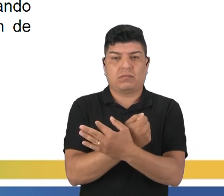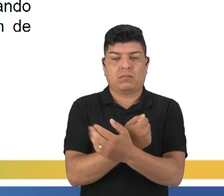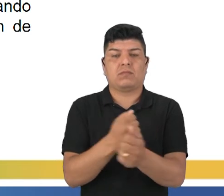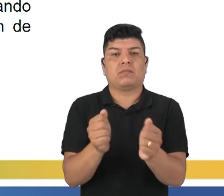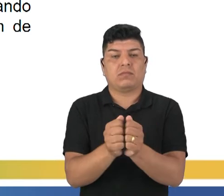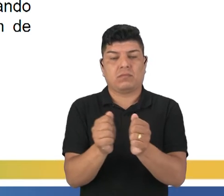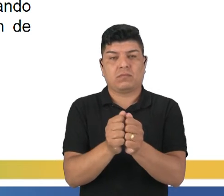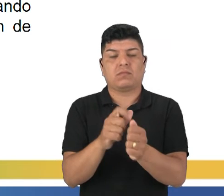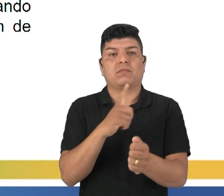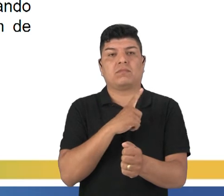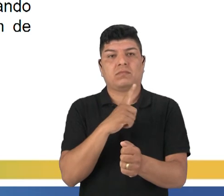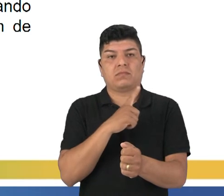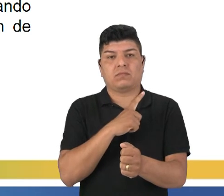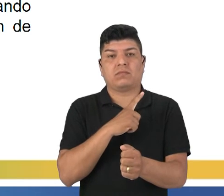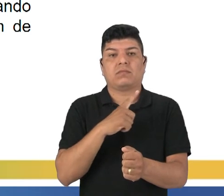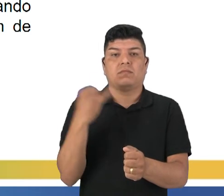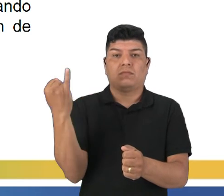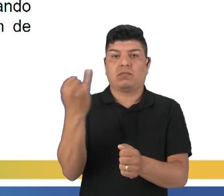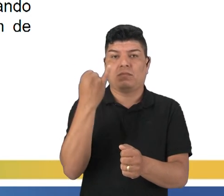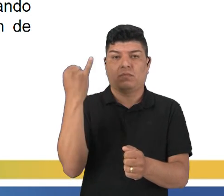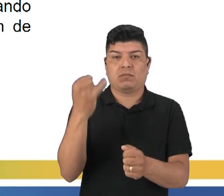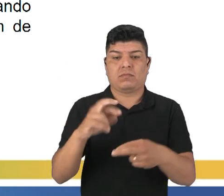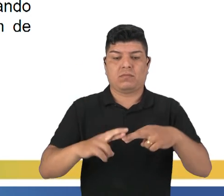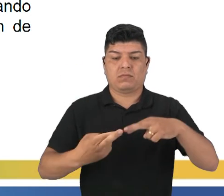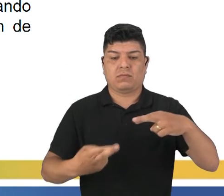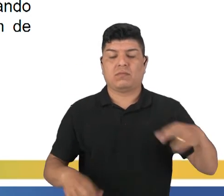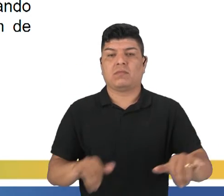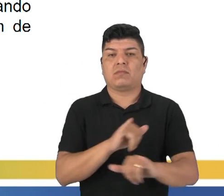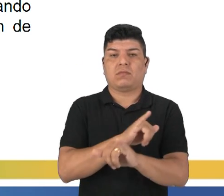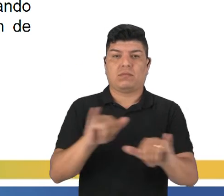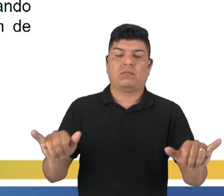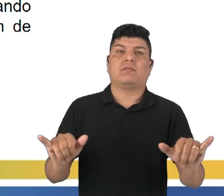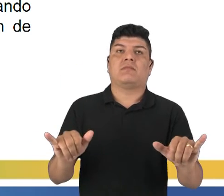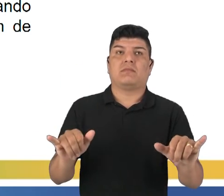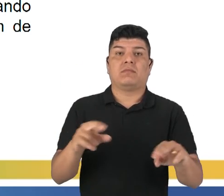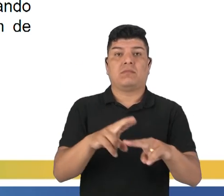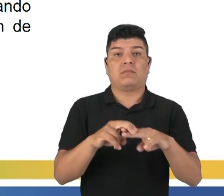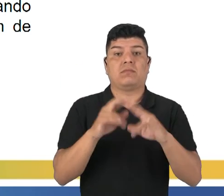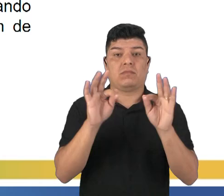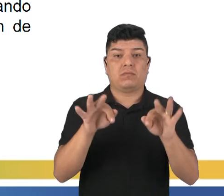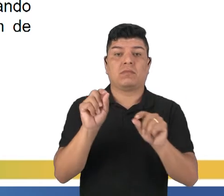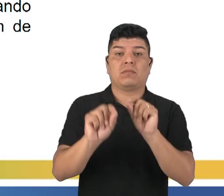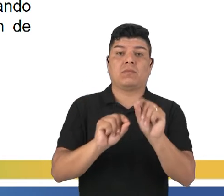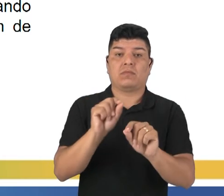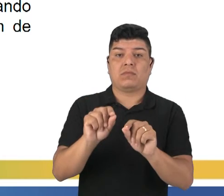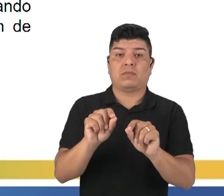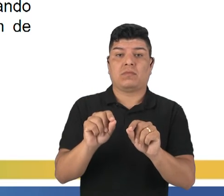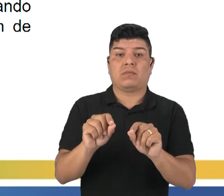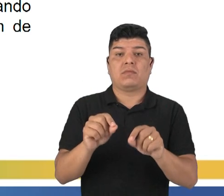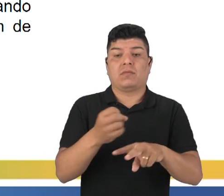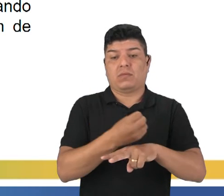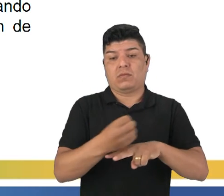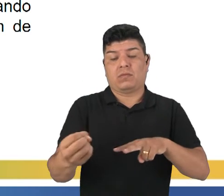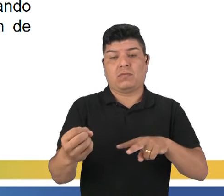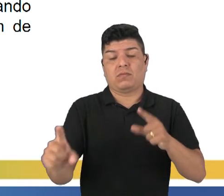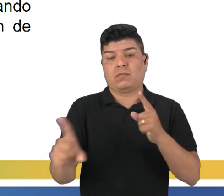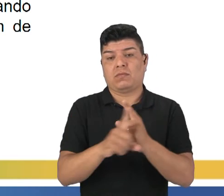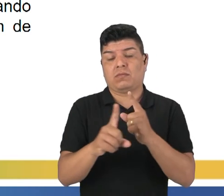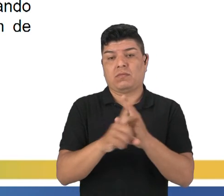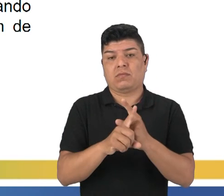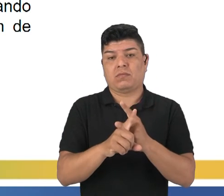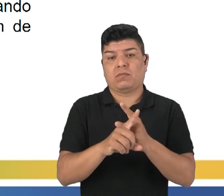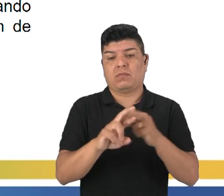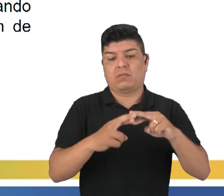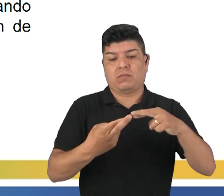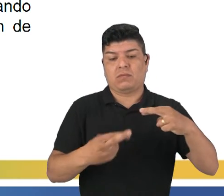aminoácidos, que é determinada pelo RNA mensageiro. Enfim, quando o ribossomo chega à região do